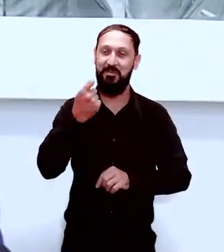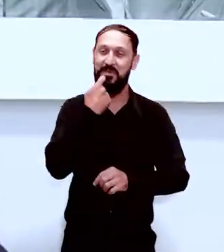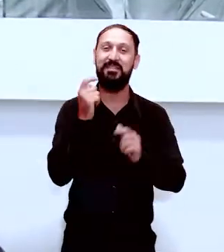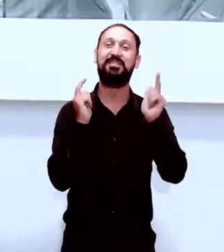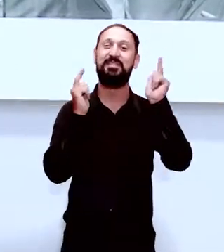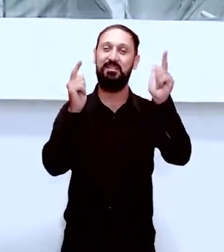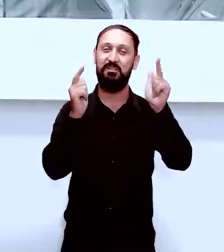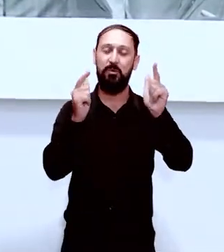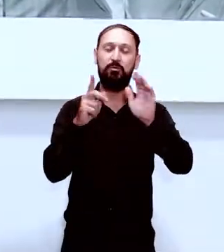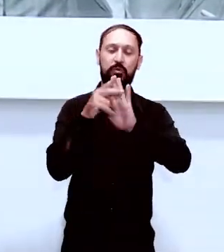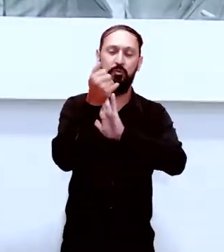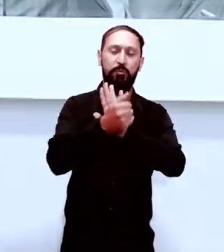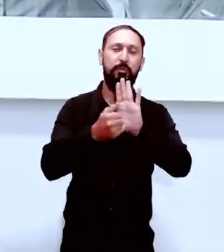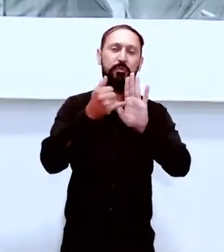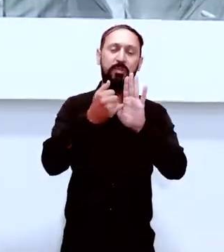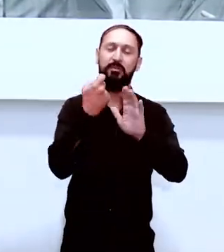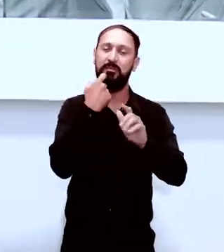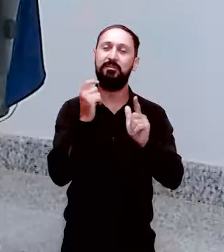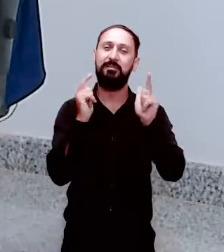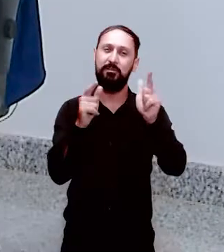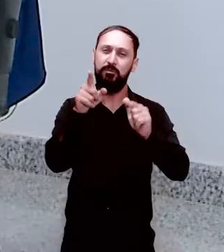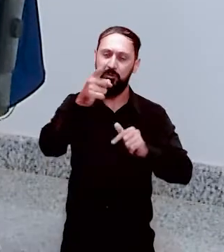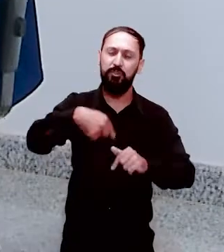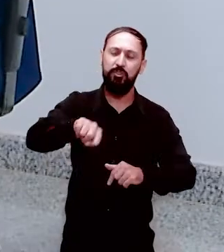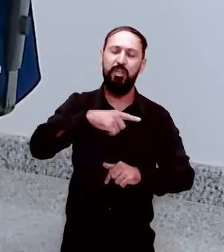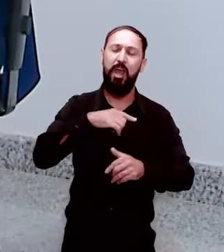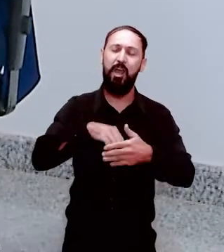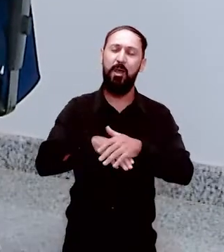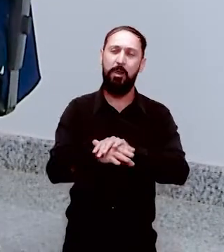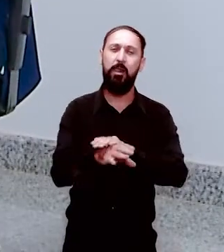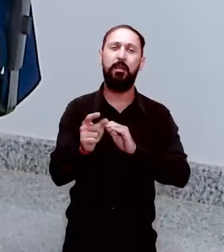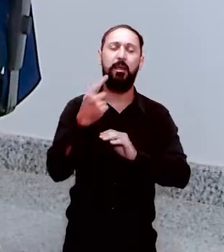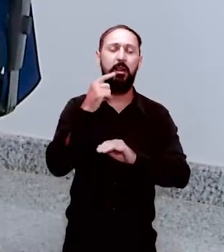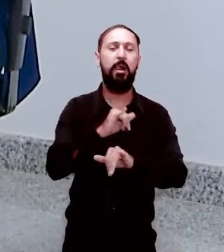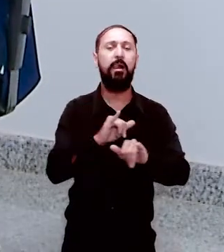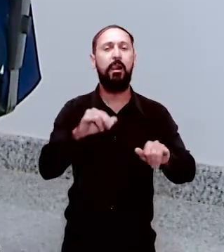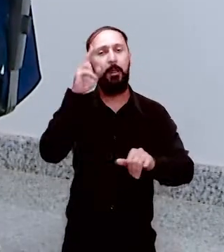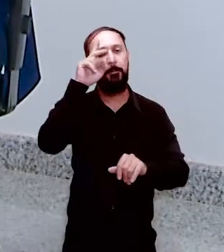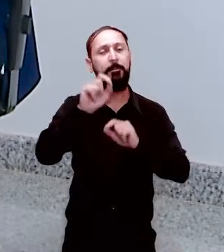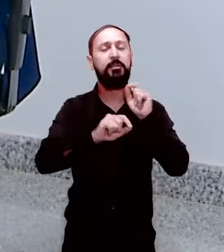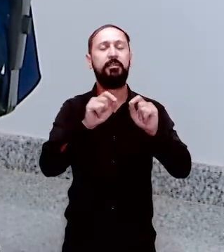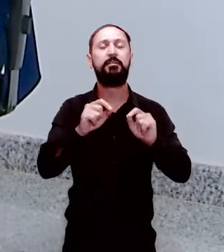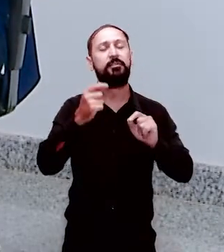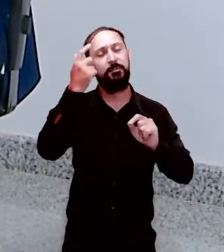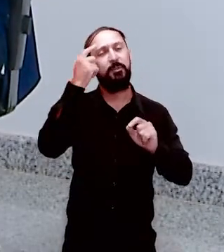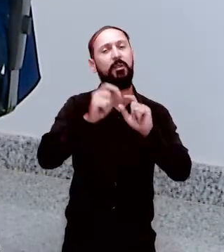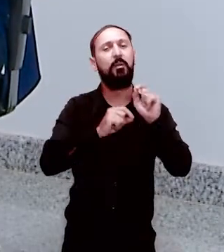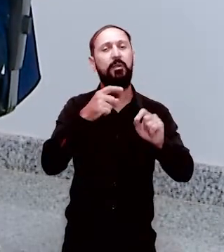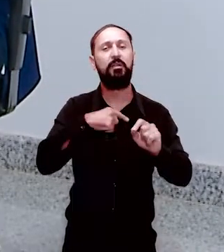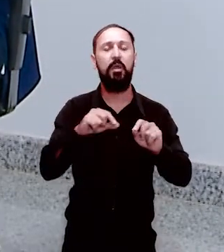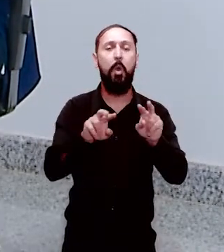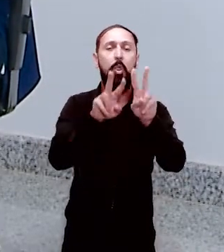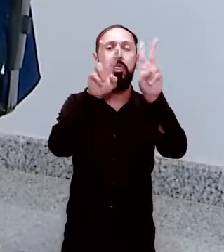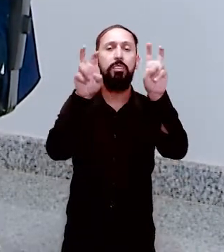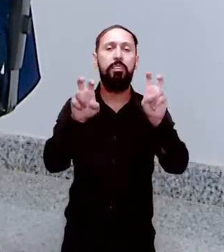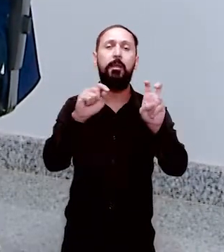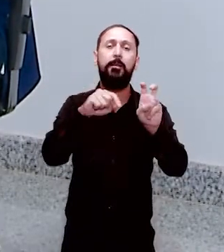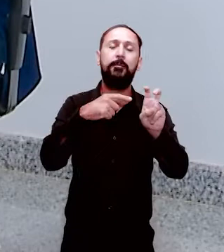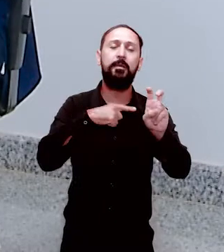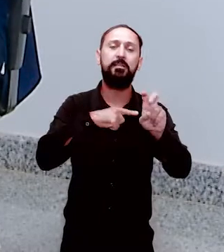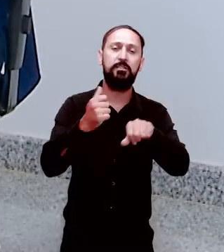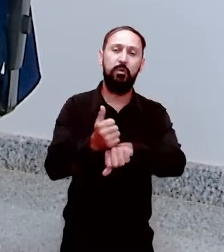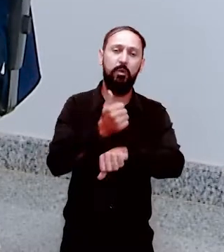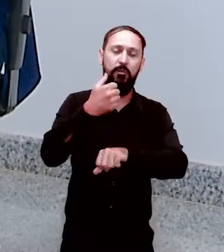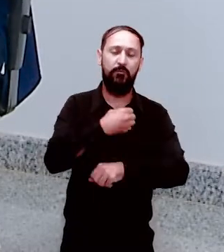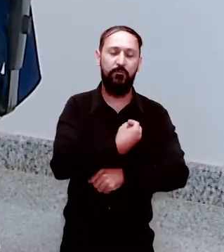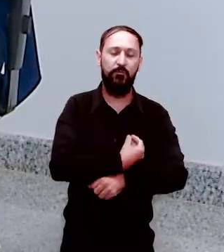Sextou na Assembleia Legislativa. Sabe que nosso projeto Sextou, né? Já está acostumado, mas quero só reforçar aqui a ideia do Sextou, que a gente traga